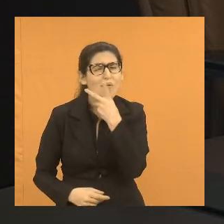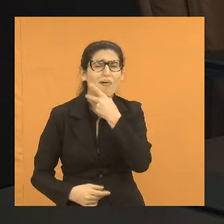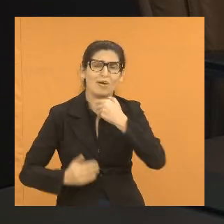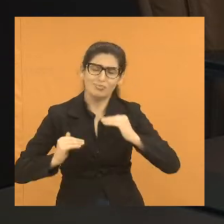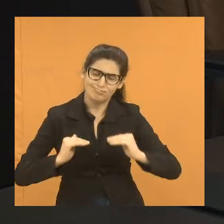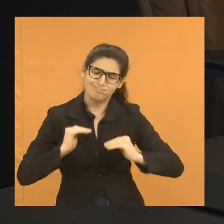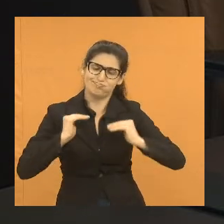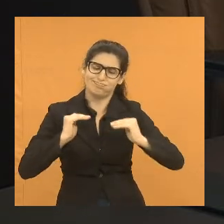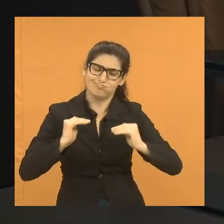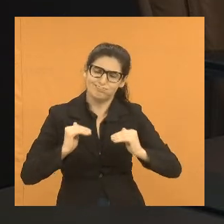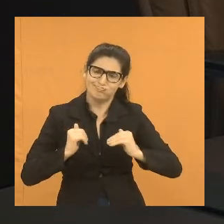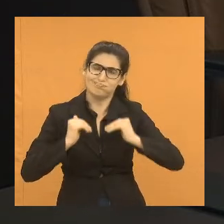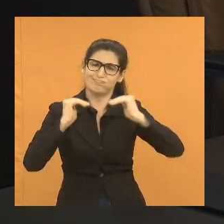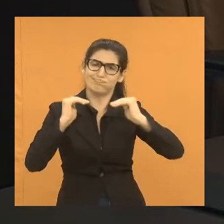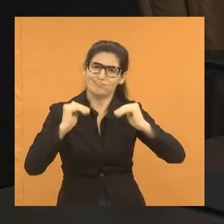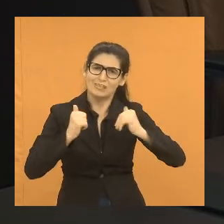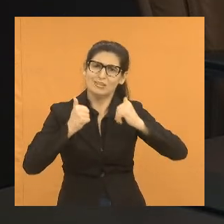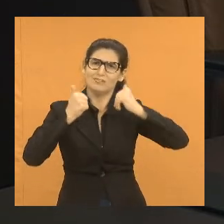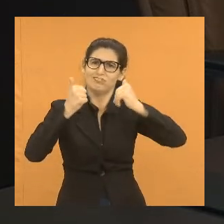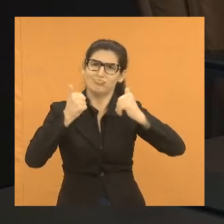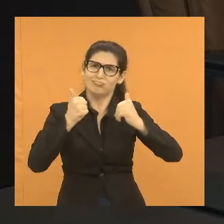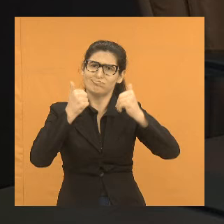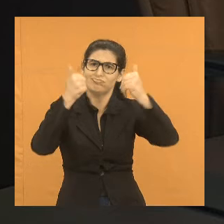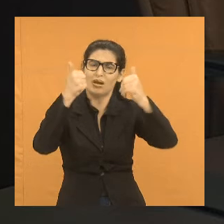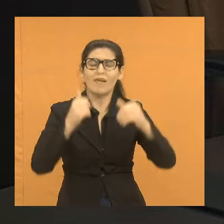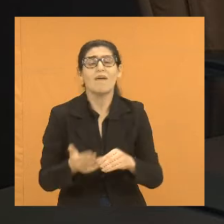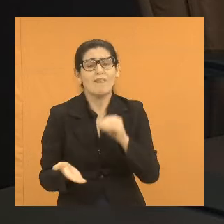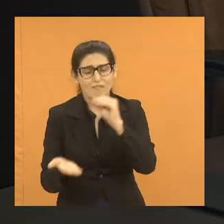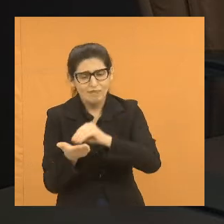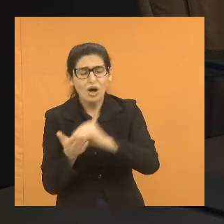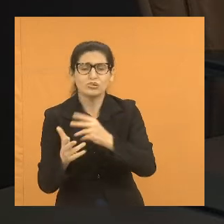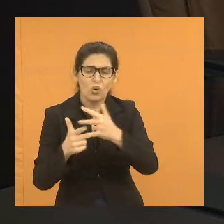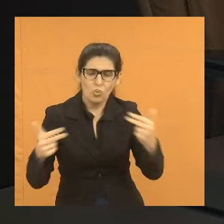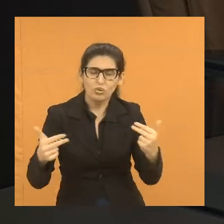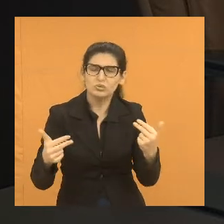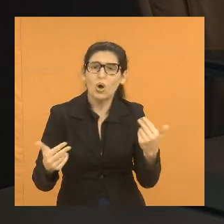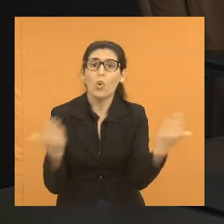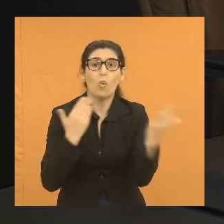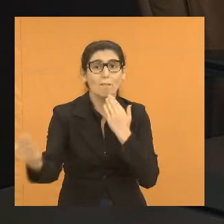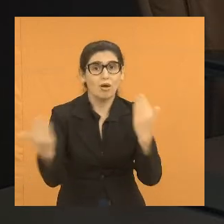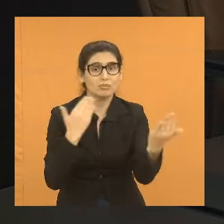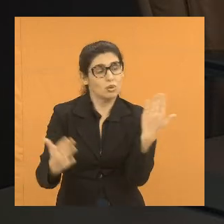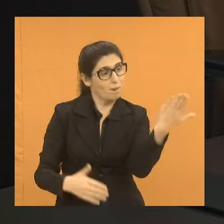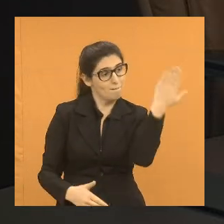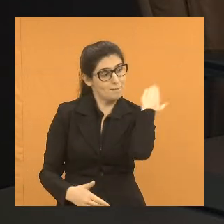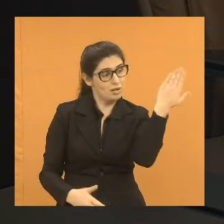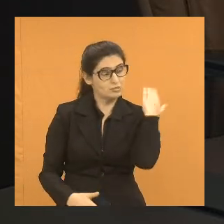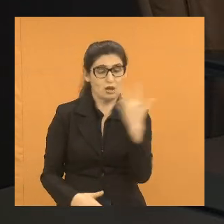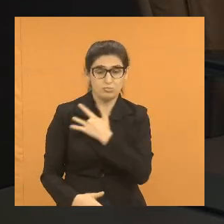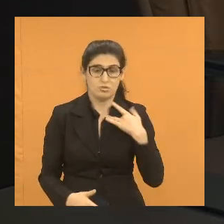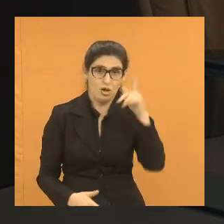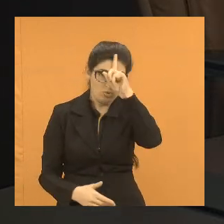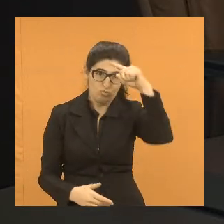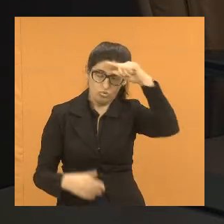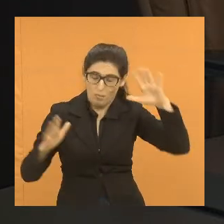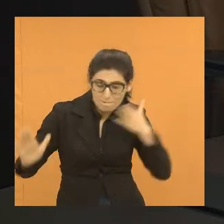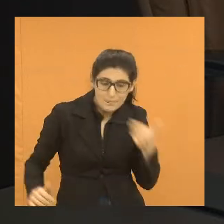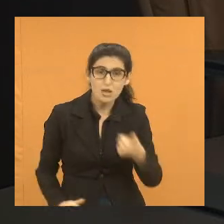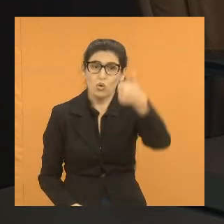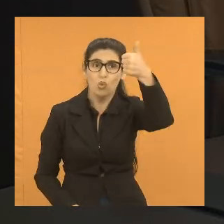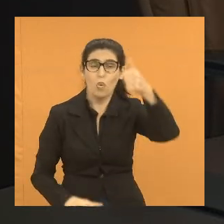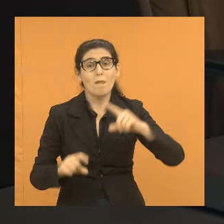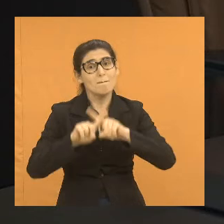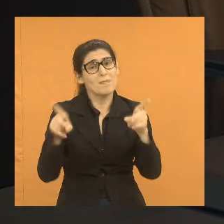é esse. Faltam as coisas sim, mas do passado ela já melhorou muito. Mas que falta é mais